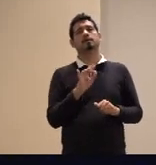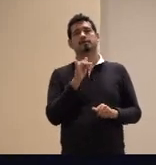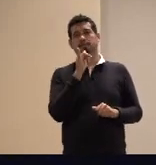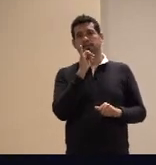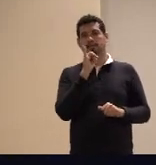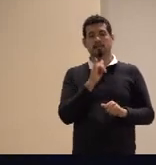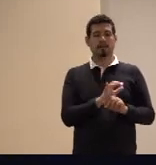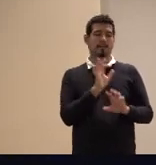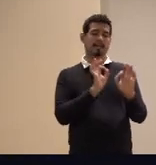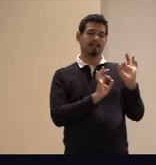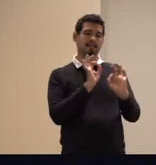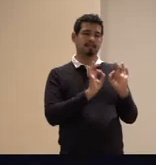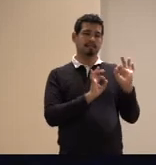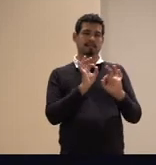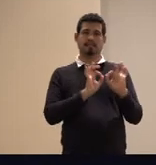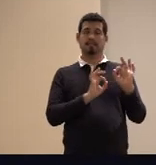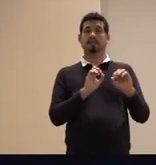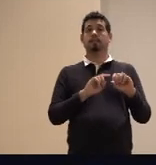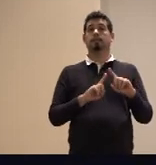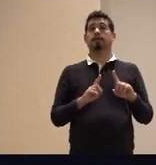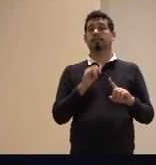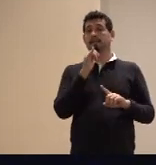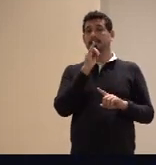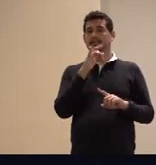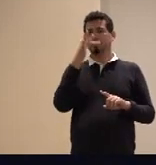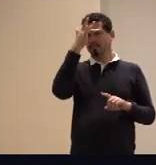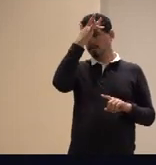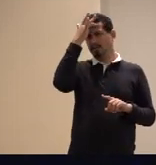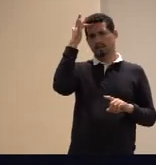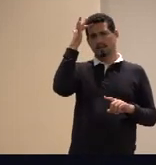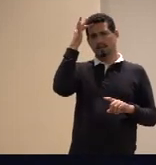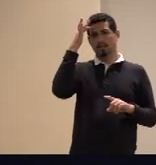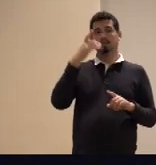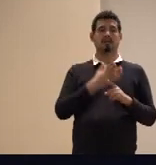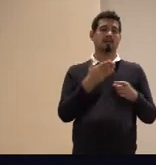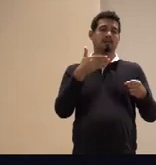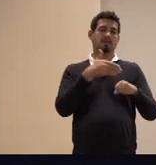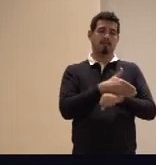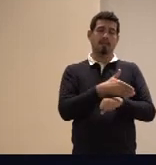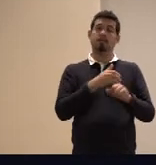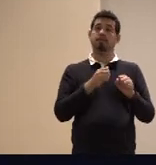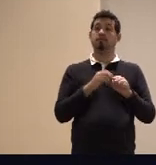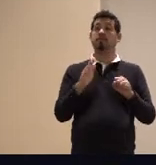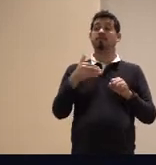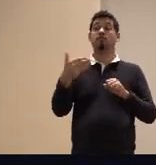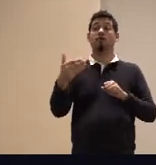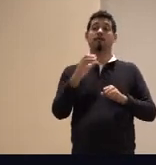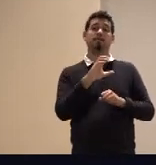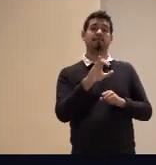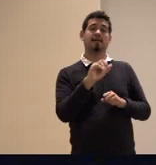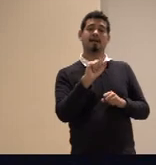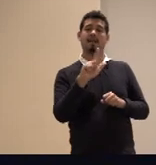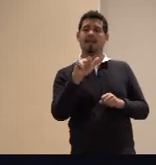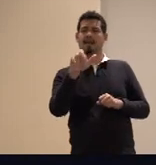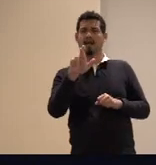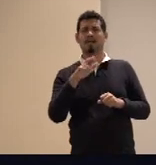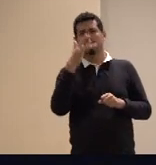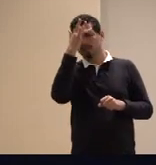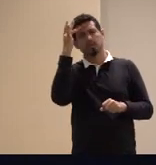foi planejada lá, mas também nas pessoas que estão envolvidas fora do Cialar, né, os padrinhos,